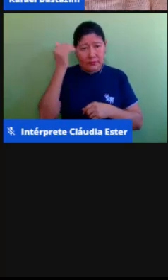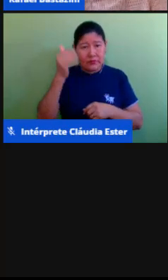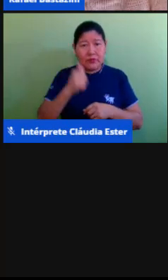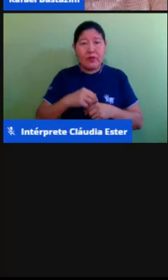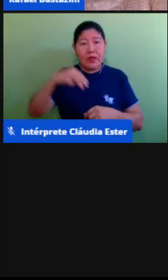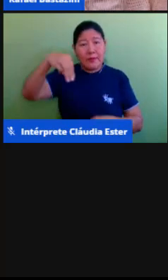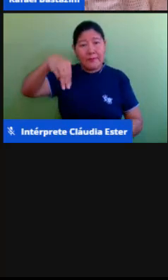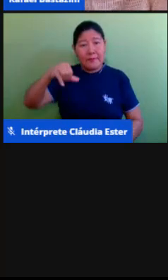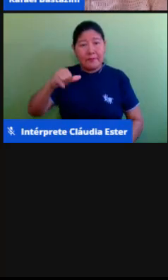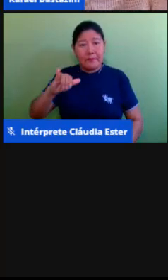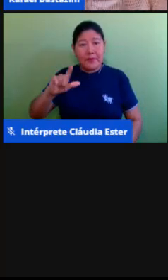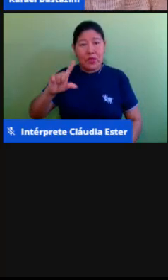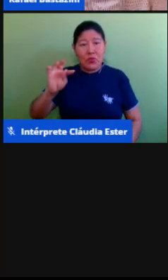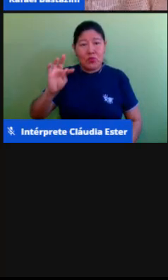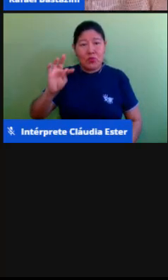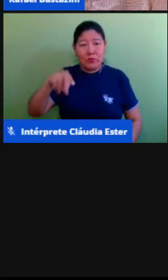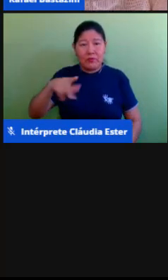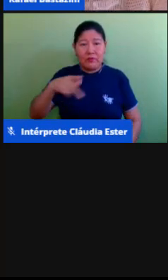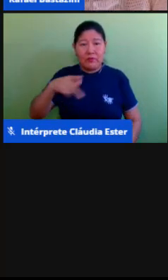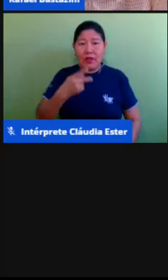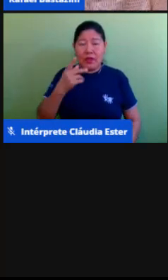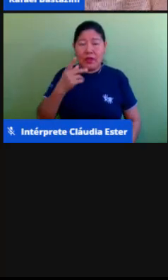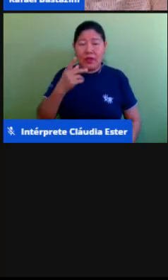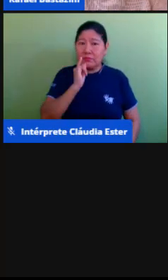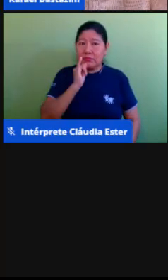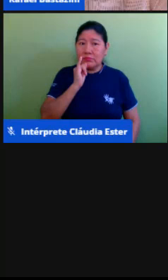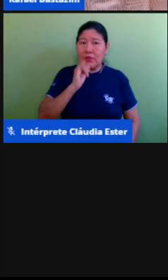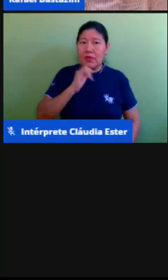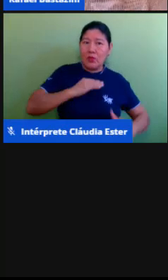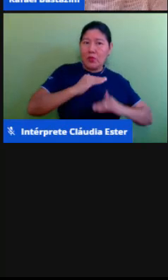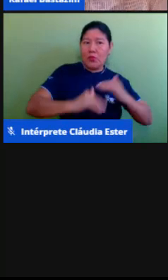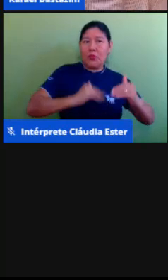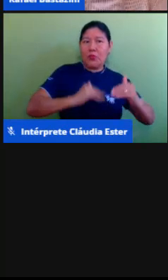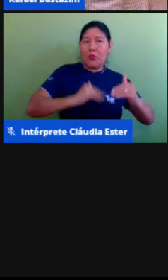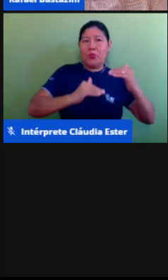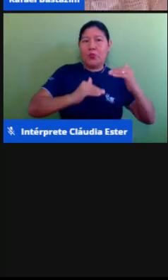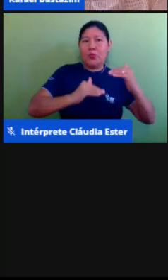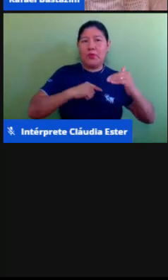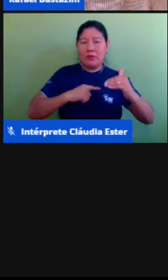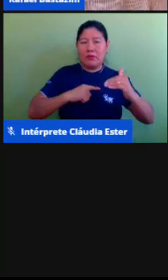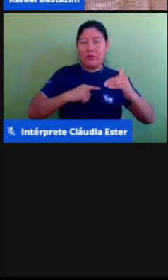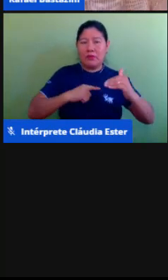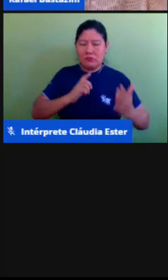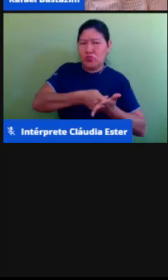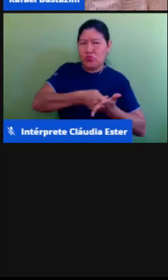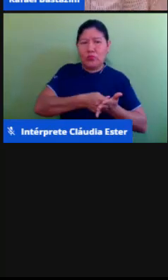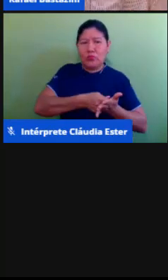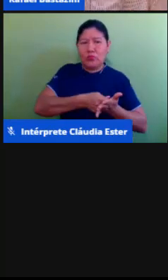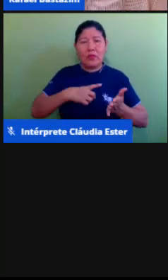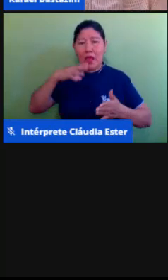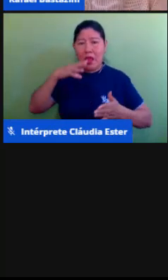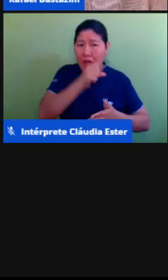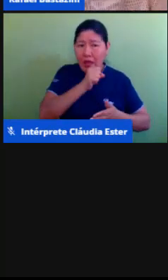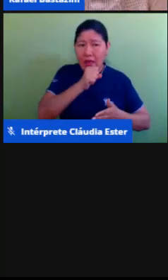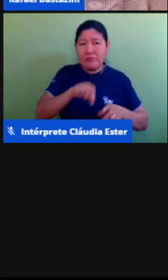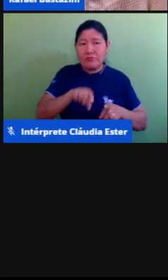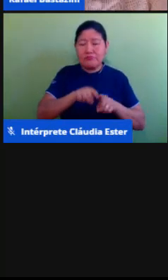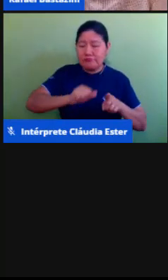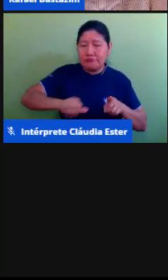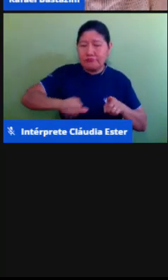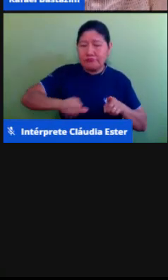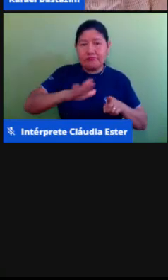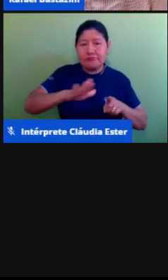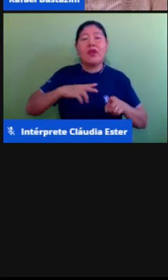de alteração bruta, rápida e total daqueles espaços é